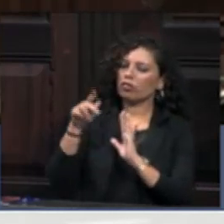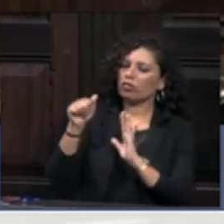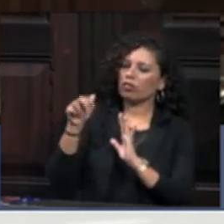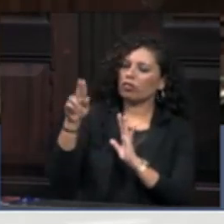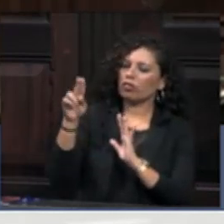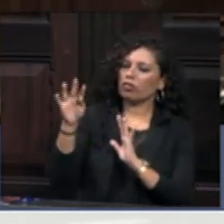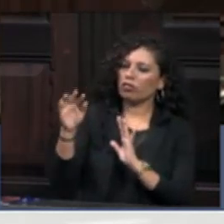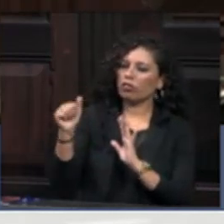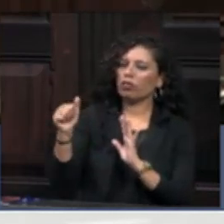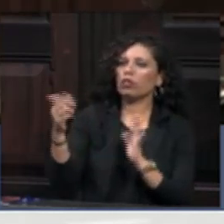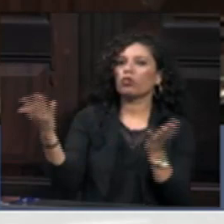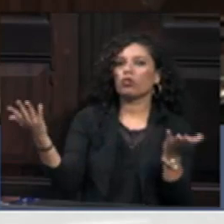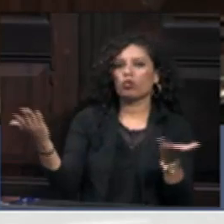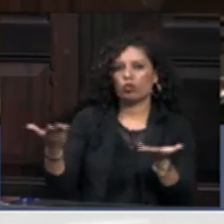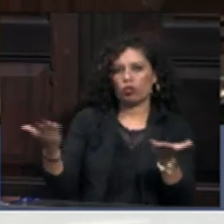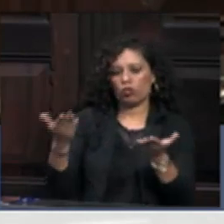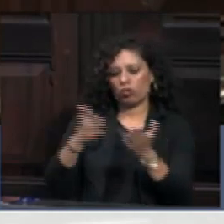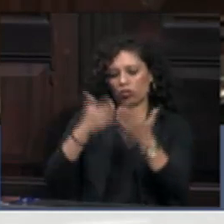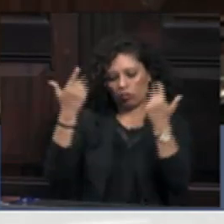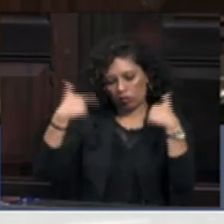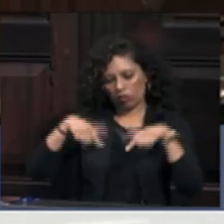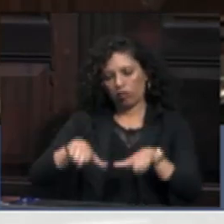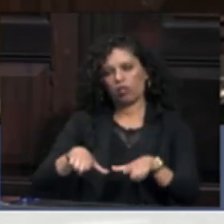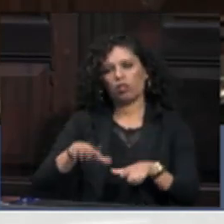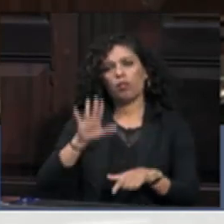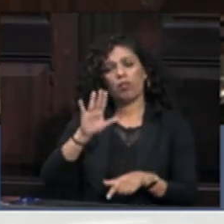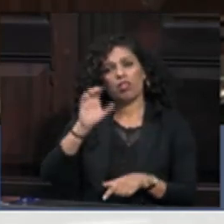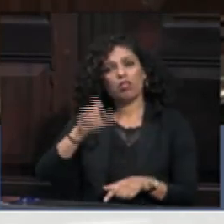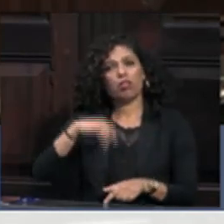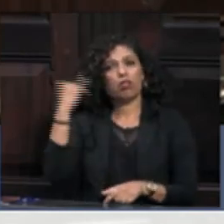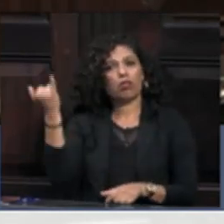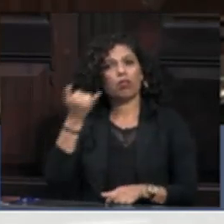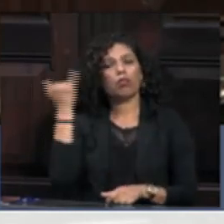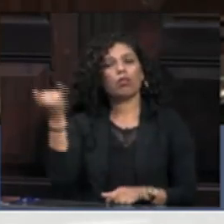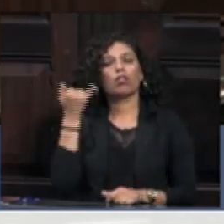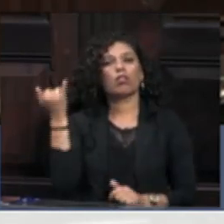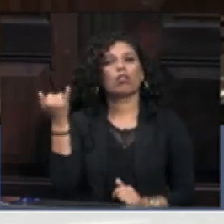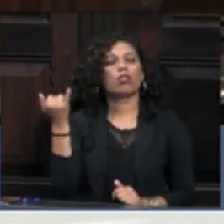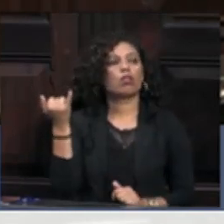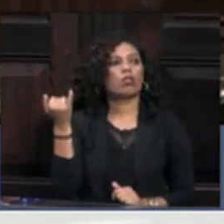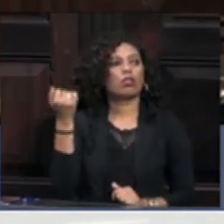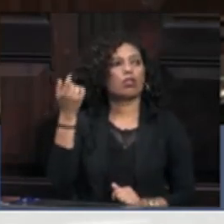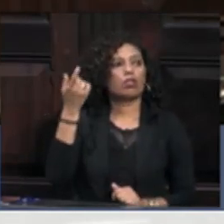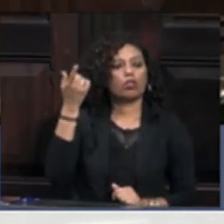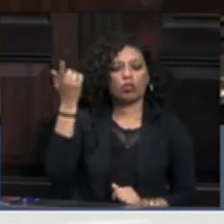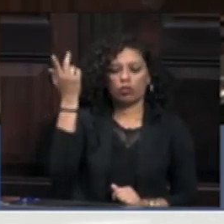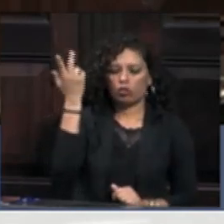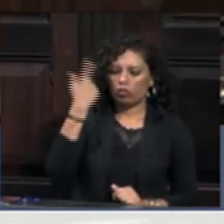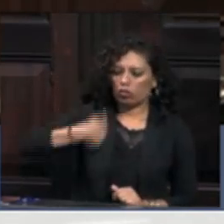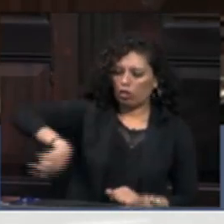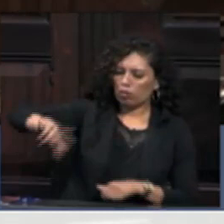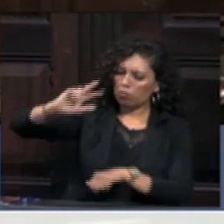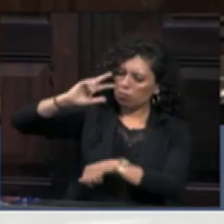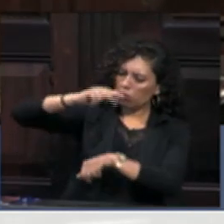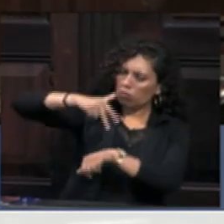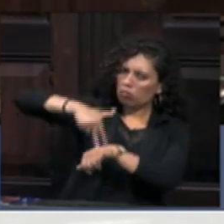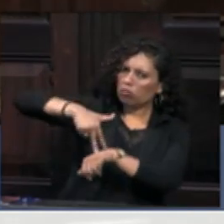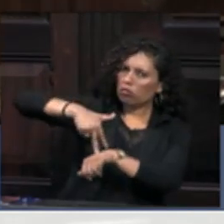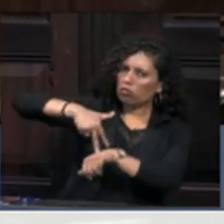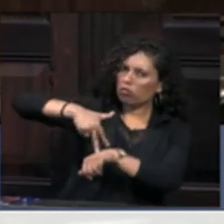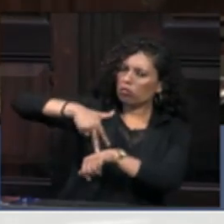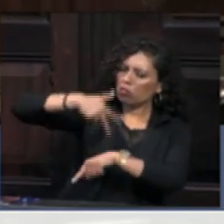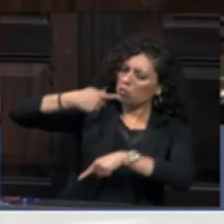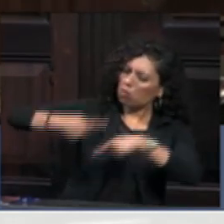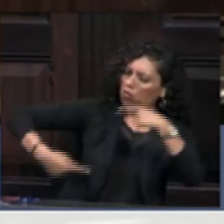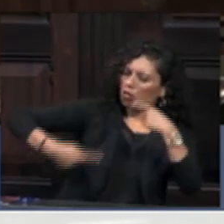Rio de Janeiro. E é importante a gente subir aqui para debater sobre o